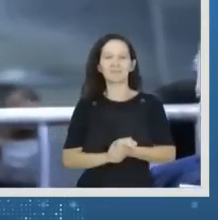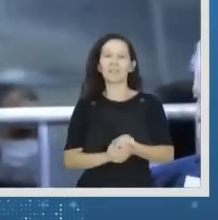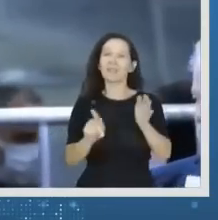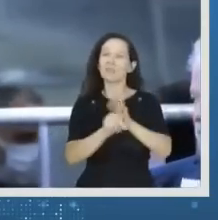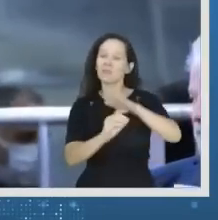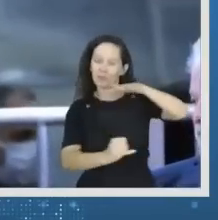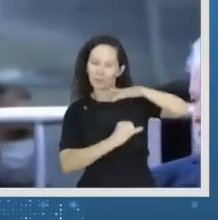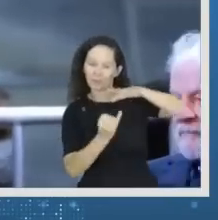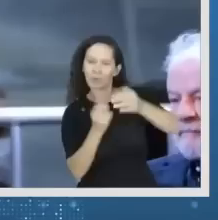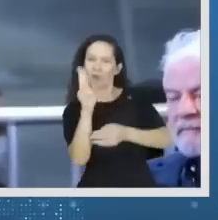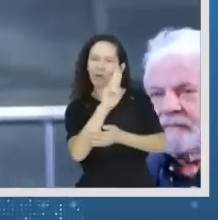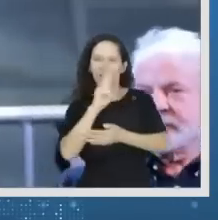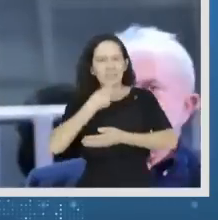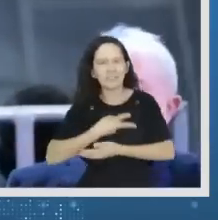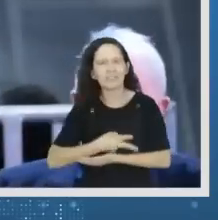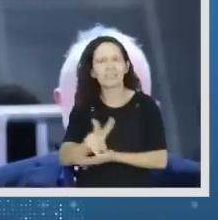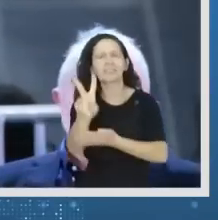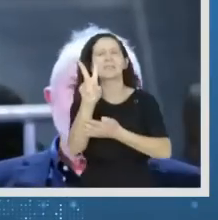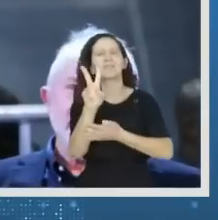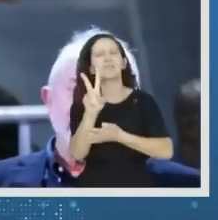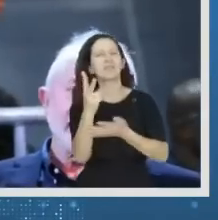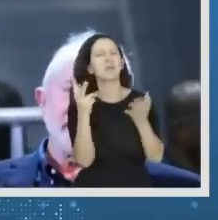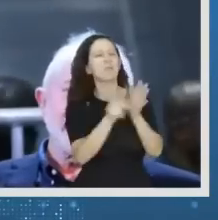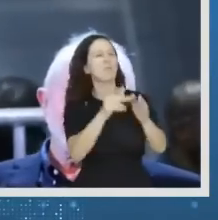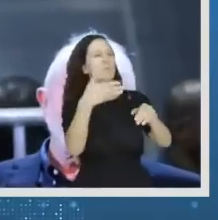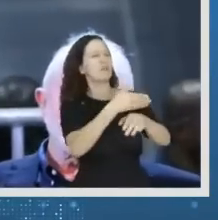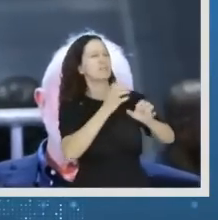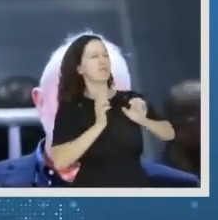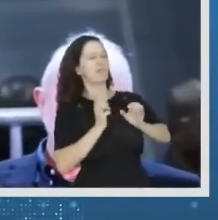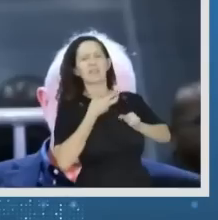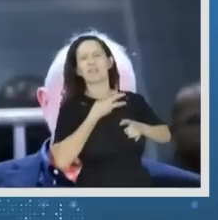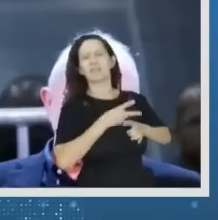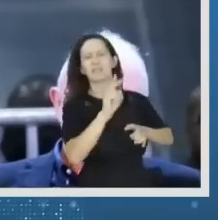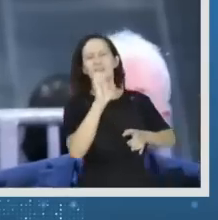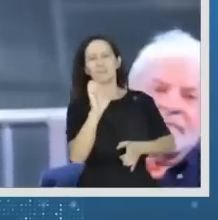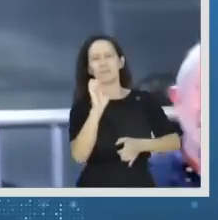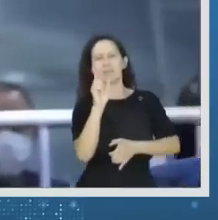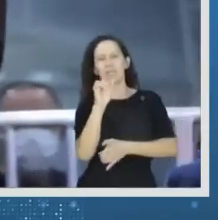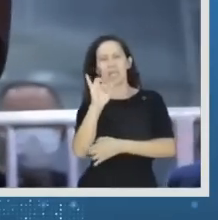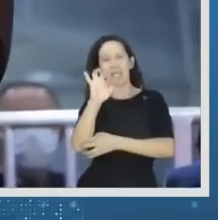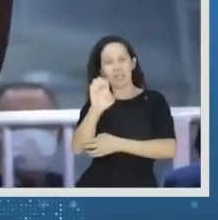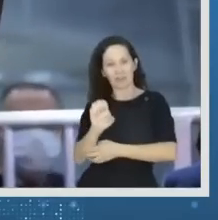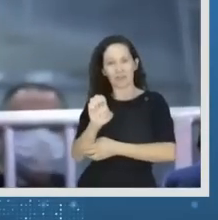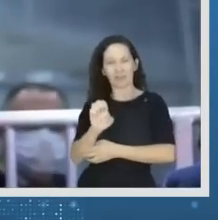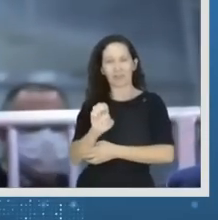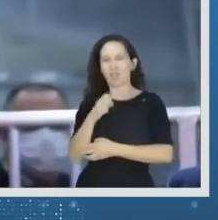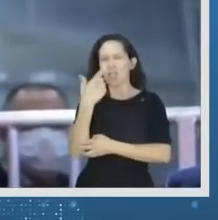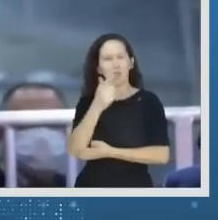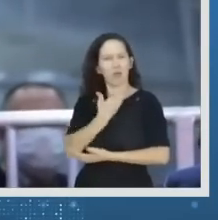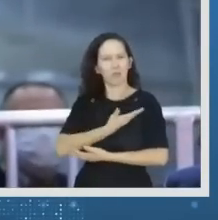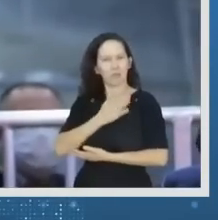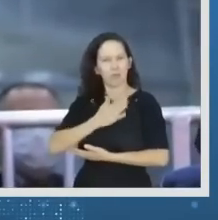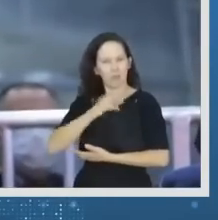os petistas, para marcar a posição das mulheres na política. Aqui há muita